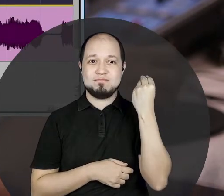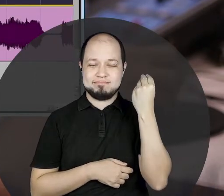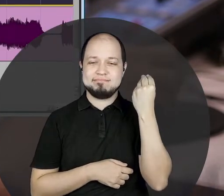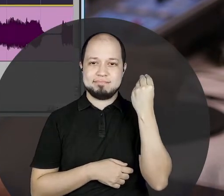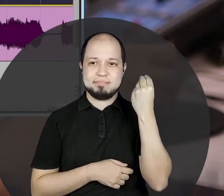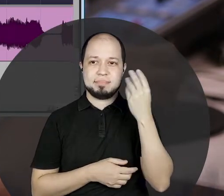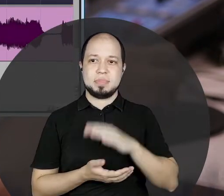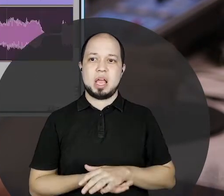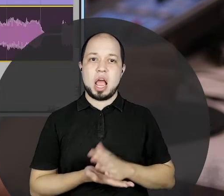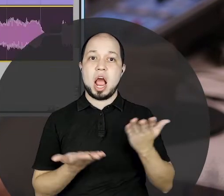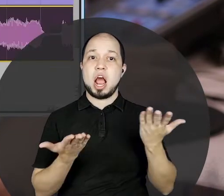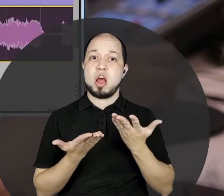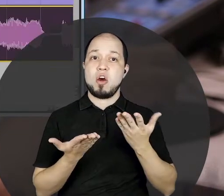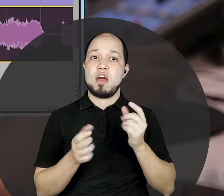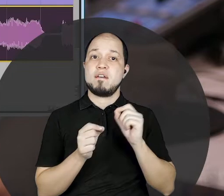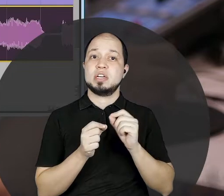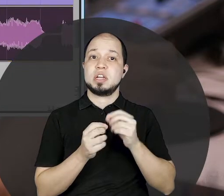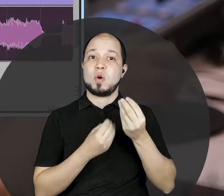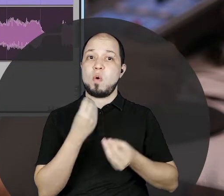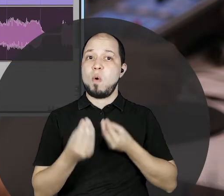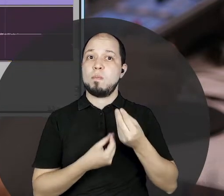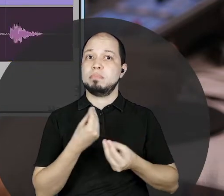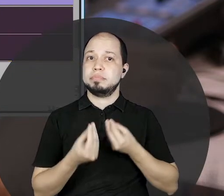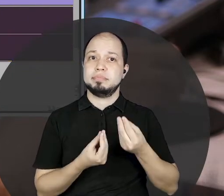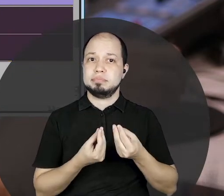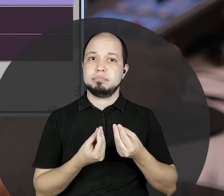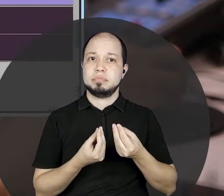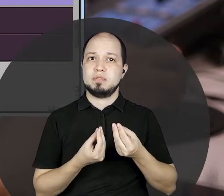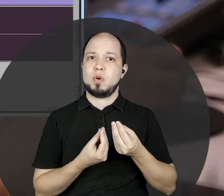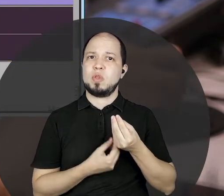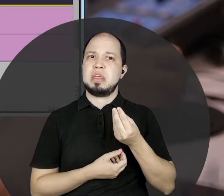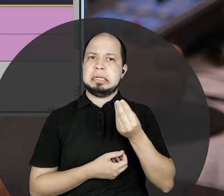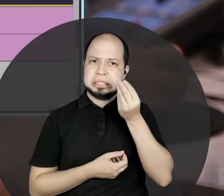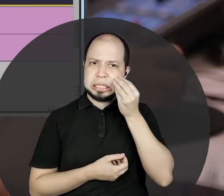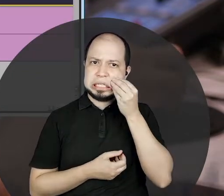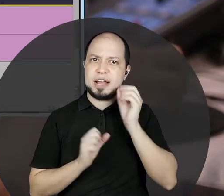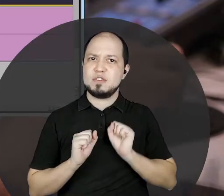Aí eu vou fazer aqui de forma na tora aqui mesmo, vamos ver como é que fica.